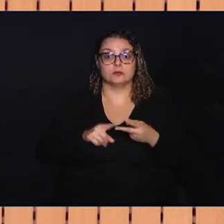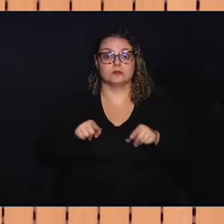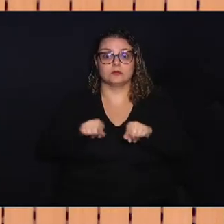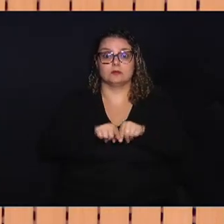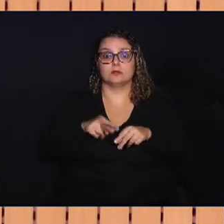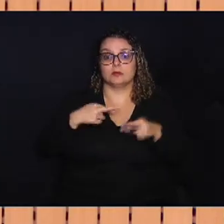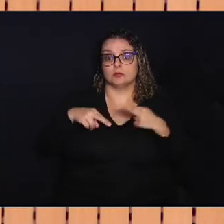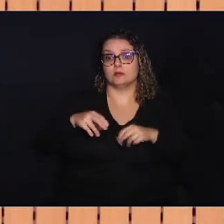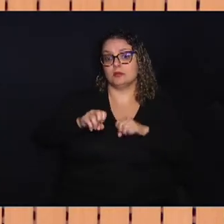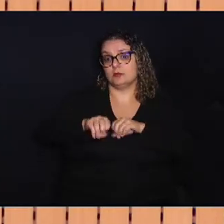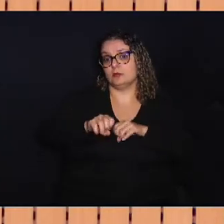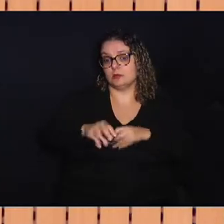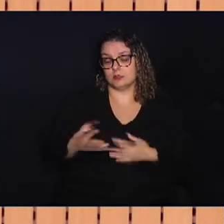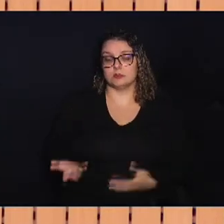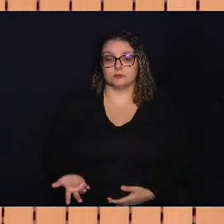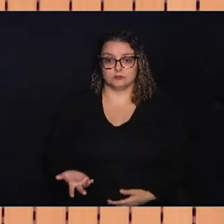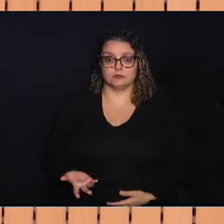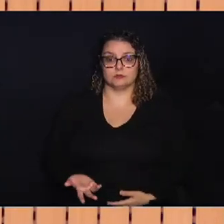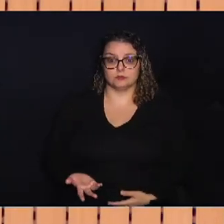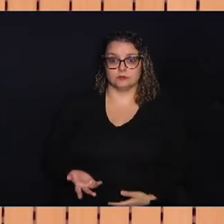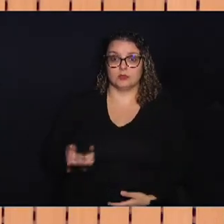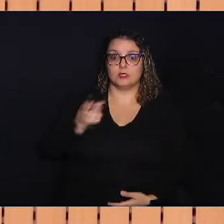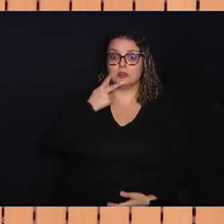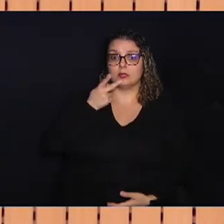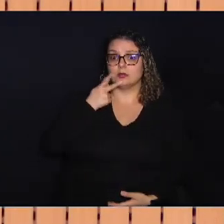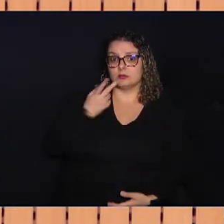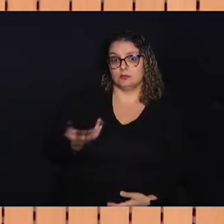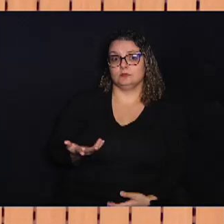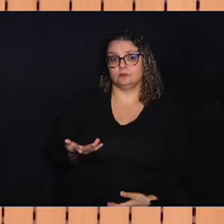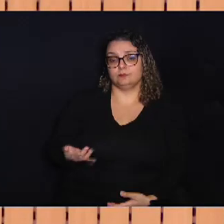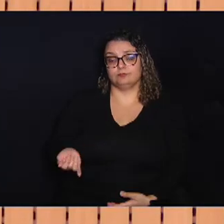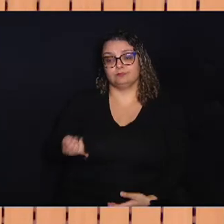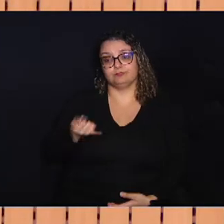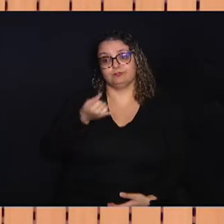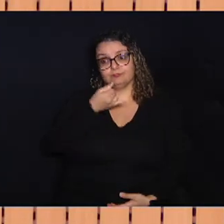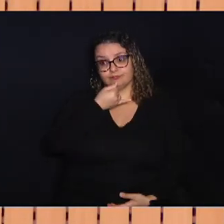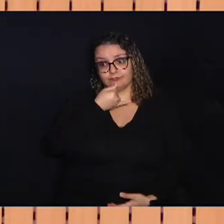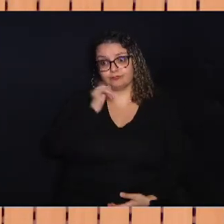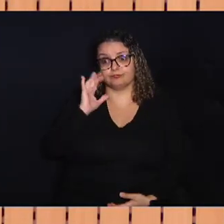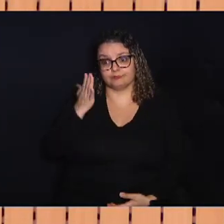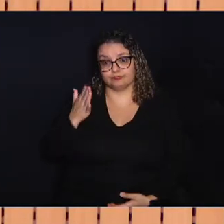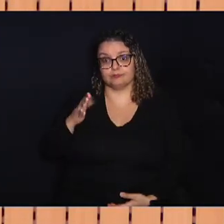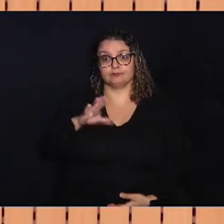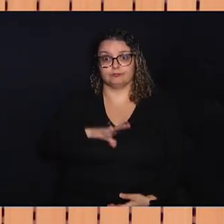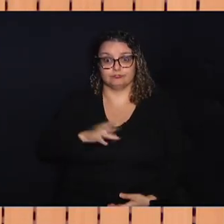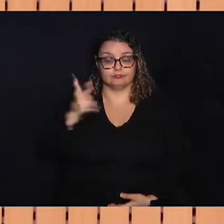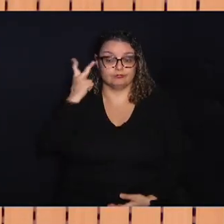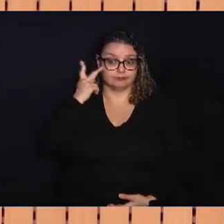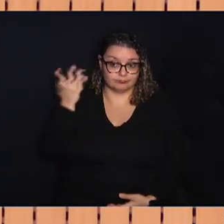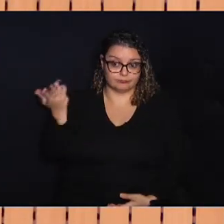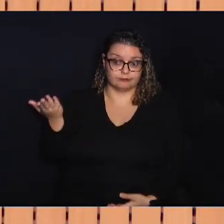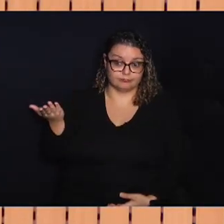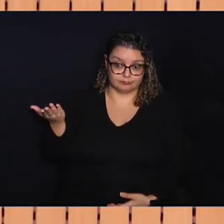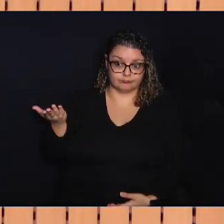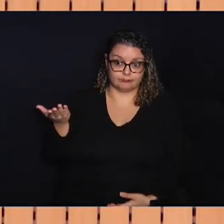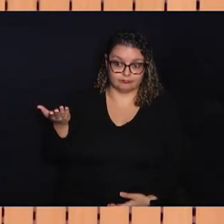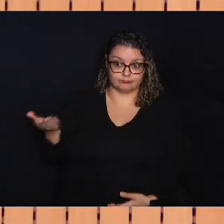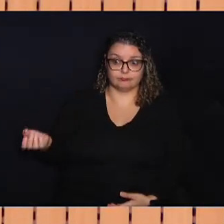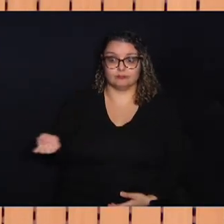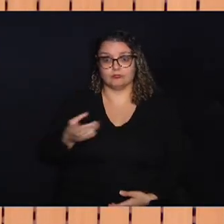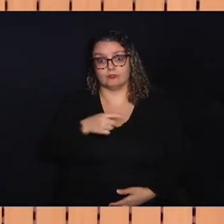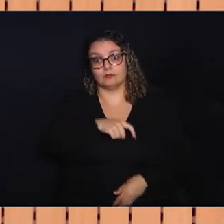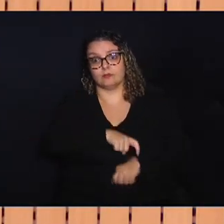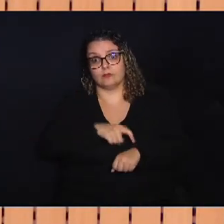respeito à educação, é falar sobre que, infelizmente, o que ocorreu hoje na cidade de São Paulo, uma nova etapa